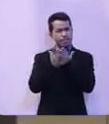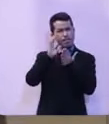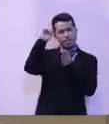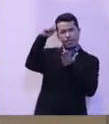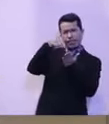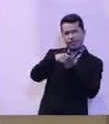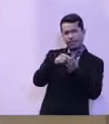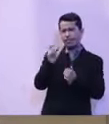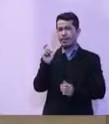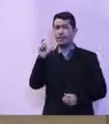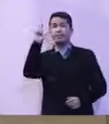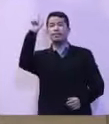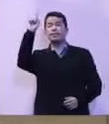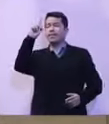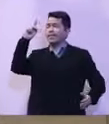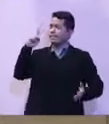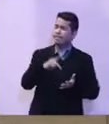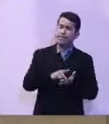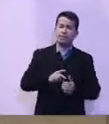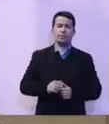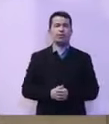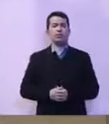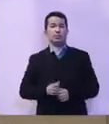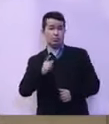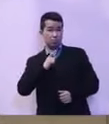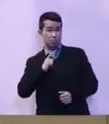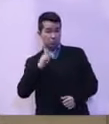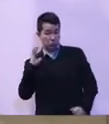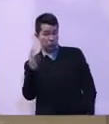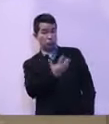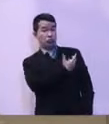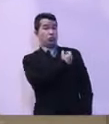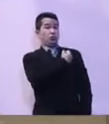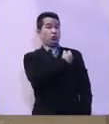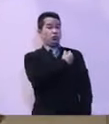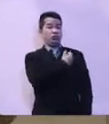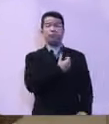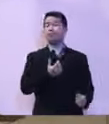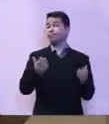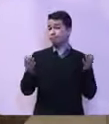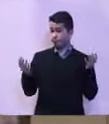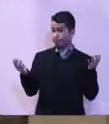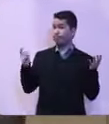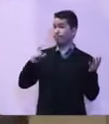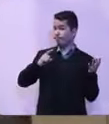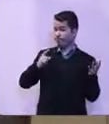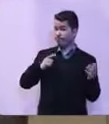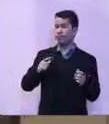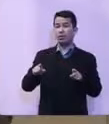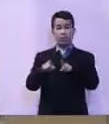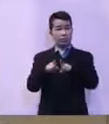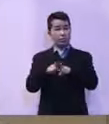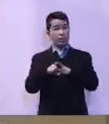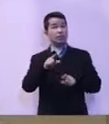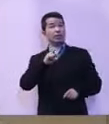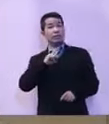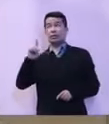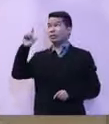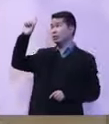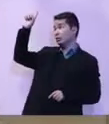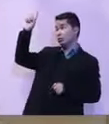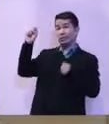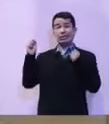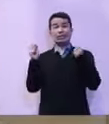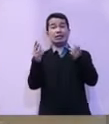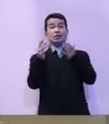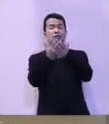irrevogável. Há uma salvação eterna e há um lugar para você no reino de Deus, pois o amor